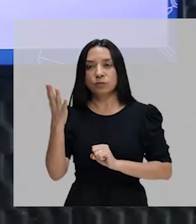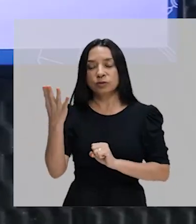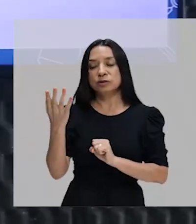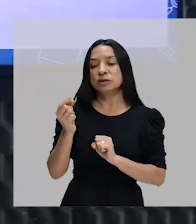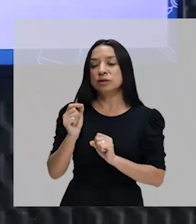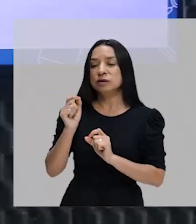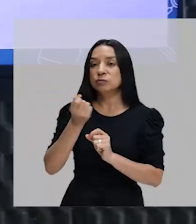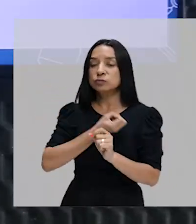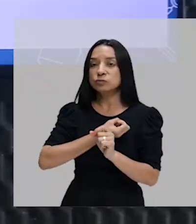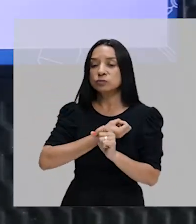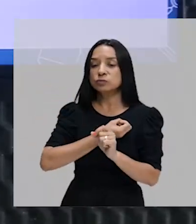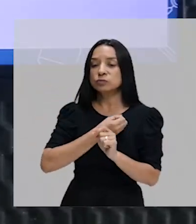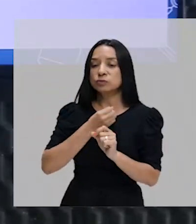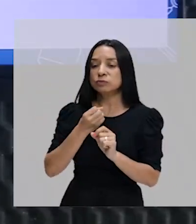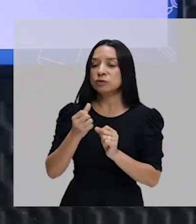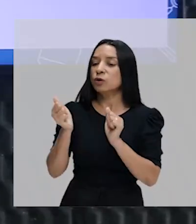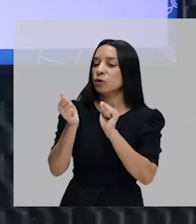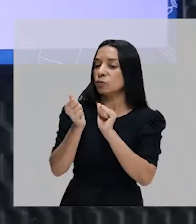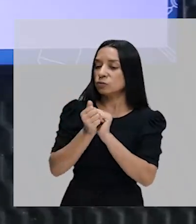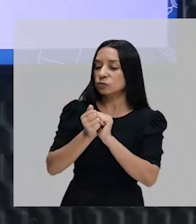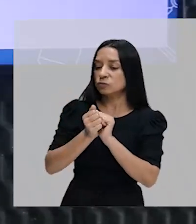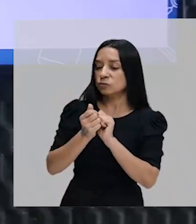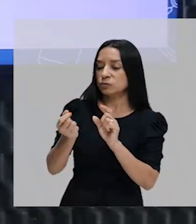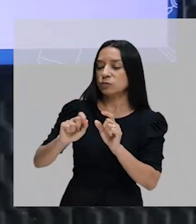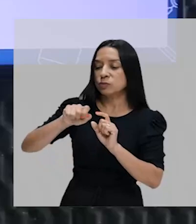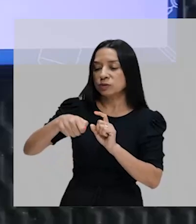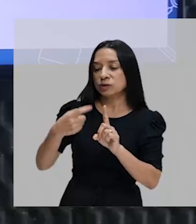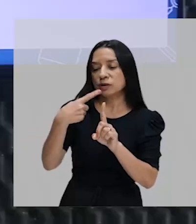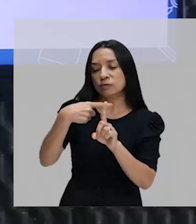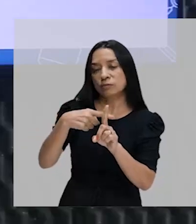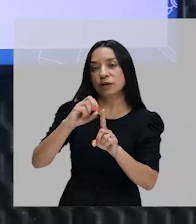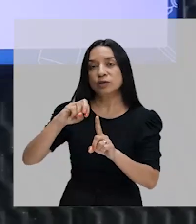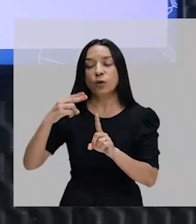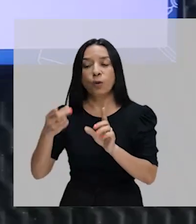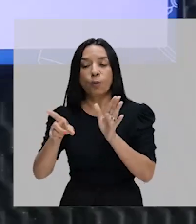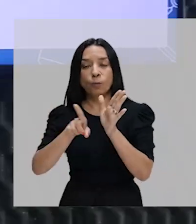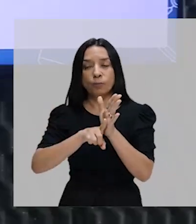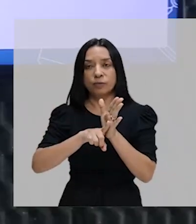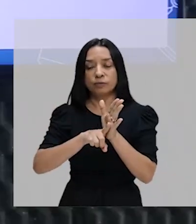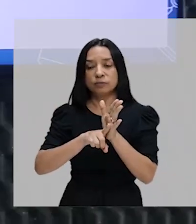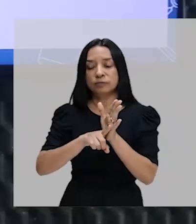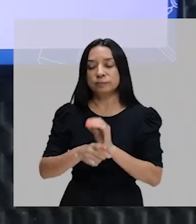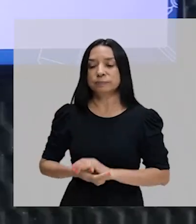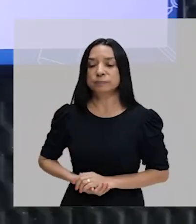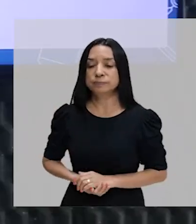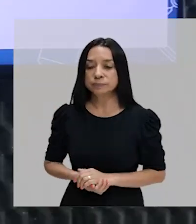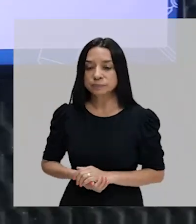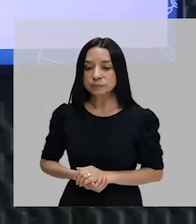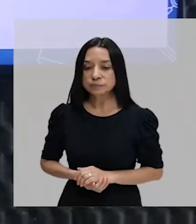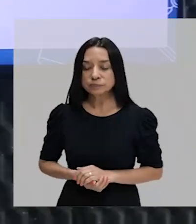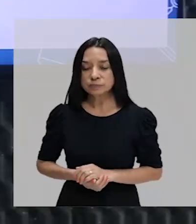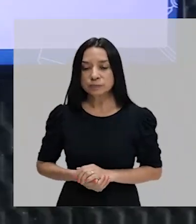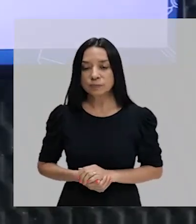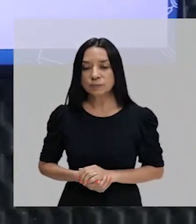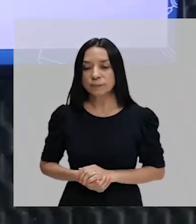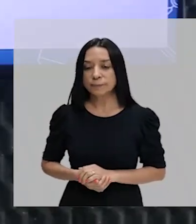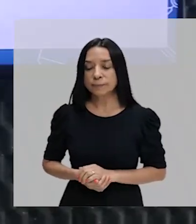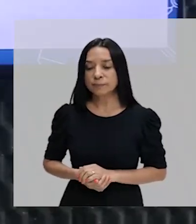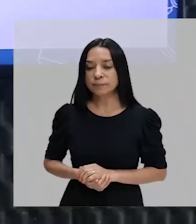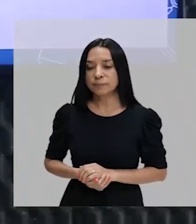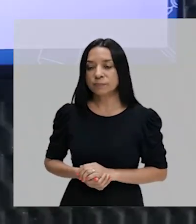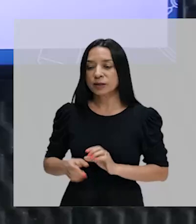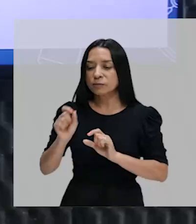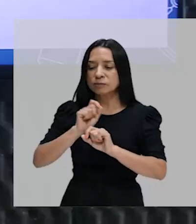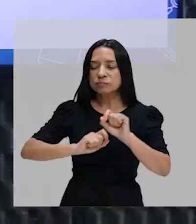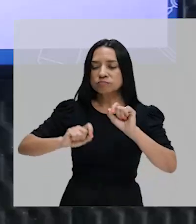número racional vir acompanhado do sinal de mais ou o sinal de menos, no caso, né, positivo ou negativo. Então, para que a